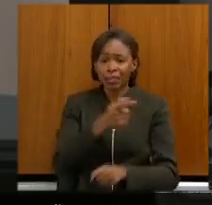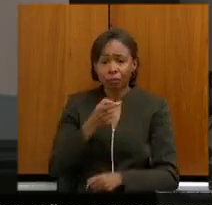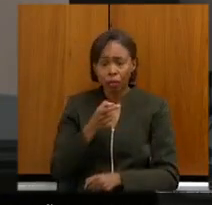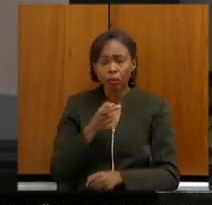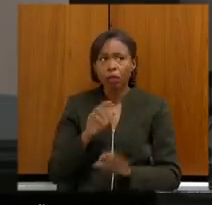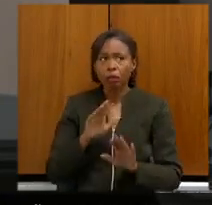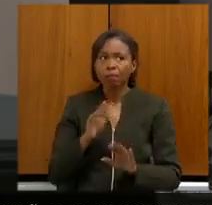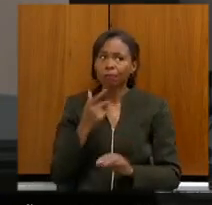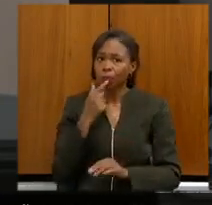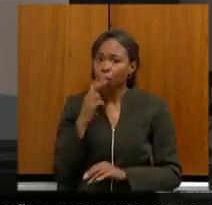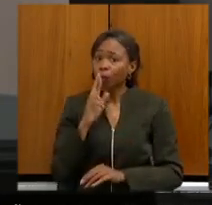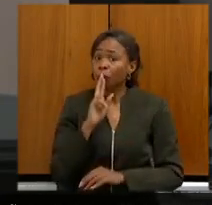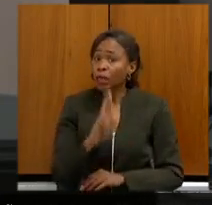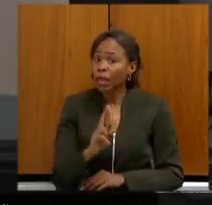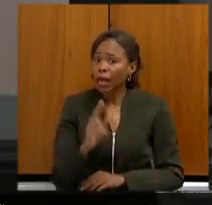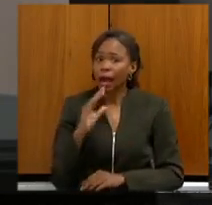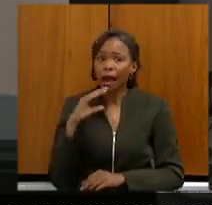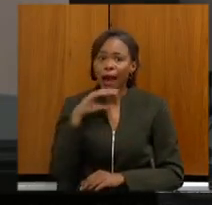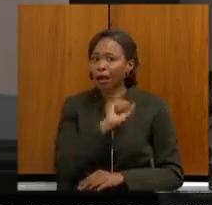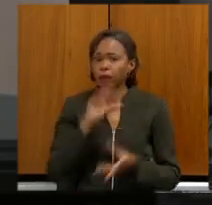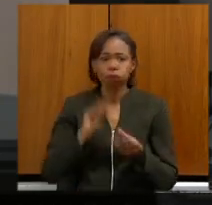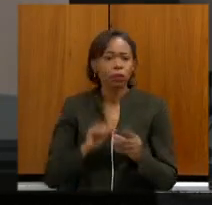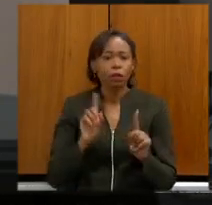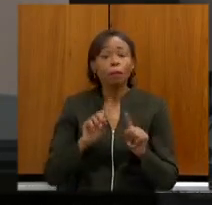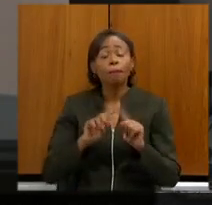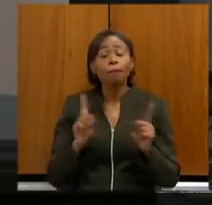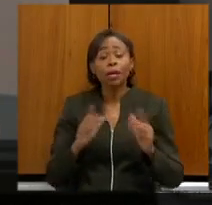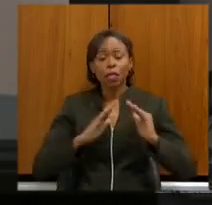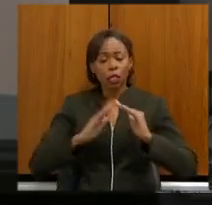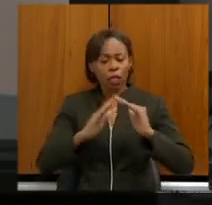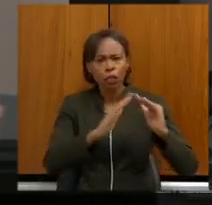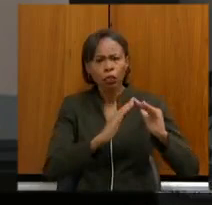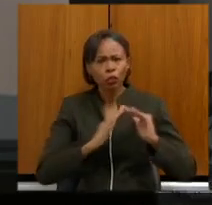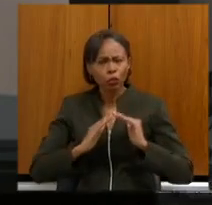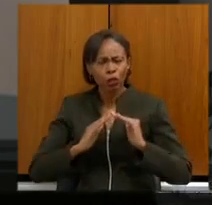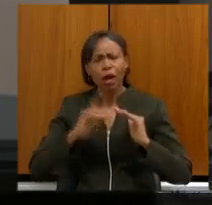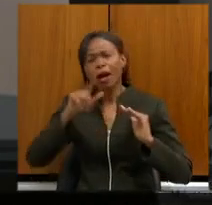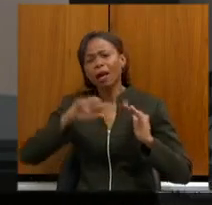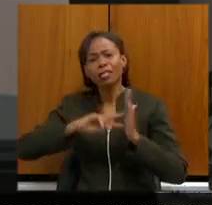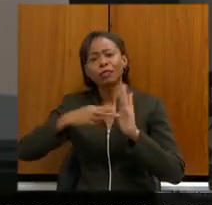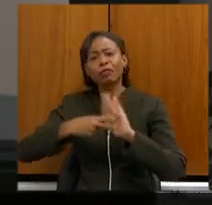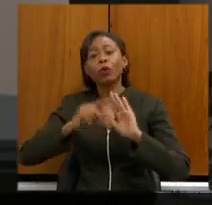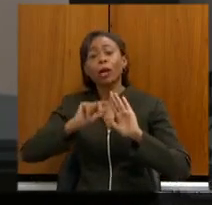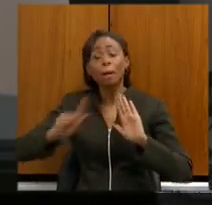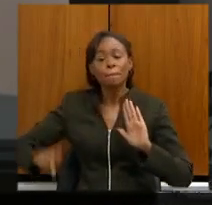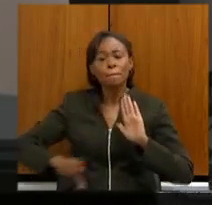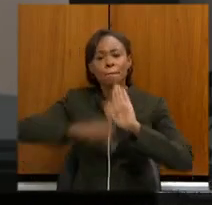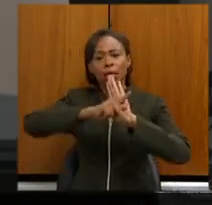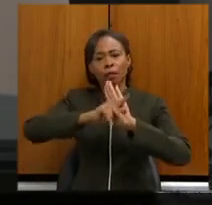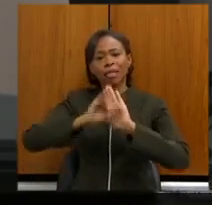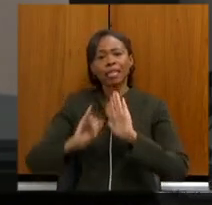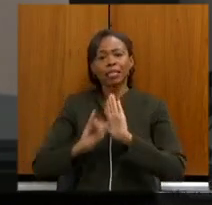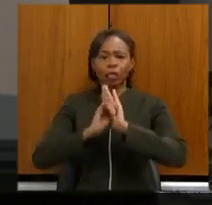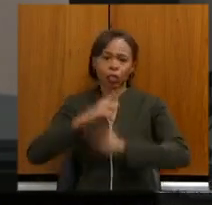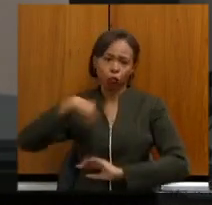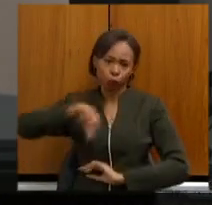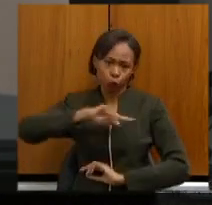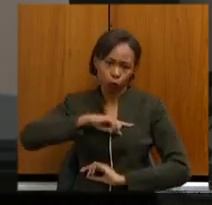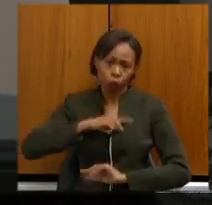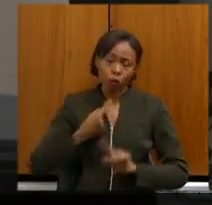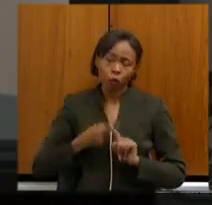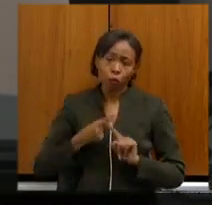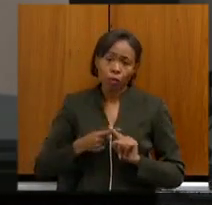responder numa única frase mas na verdade o território a moradia é todo conjunto do pertencimento da quilos que nos pertence